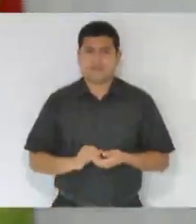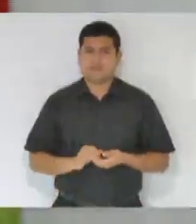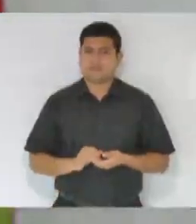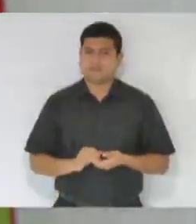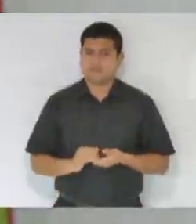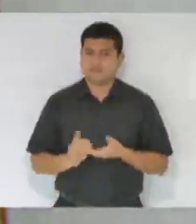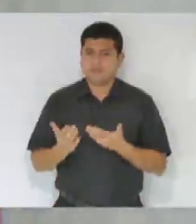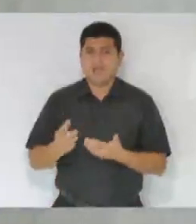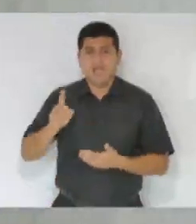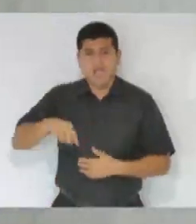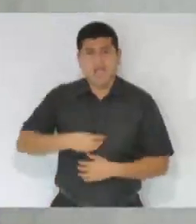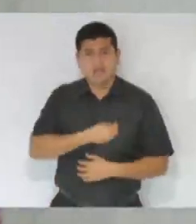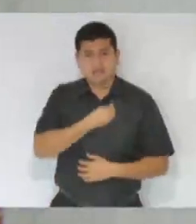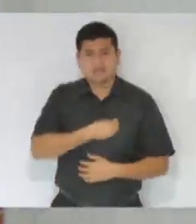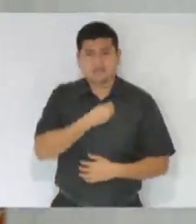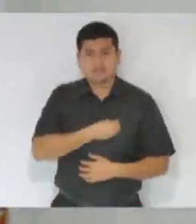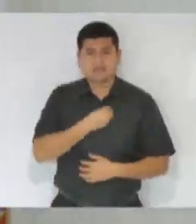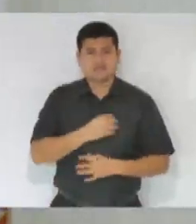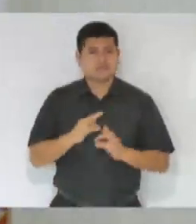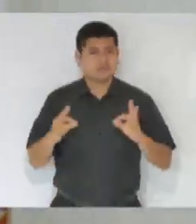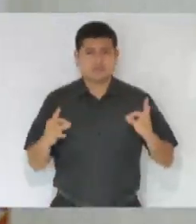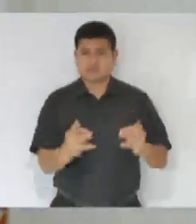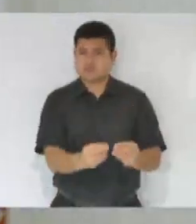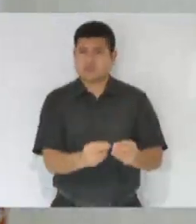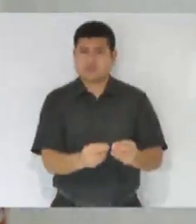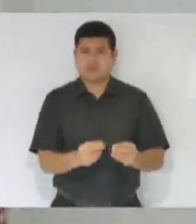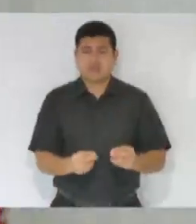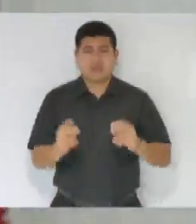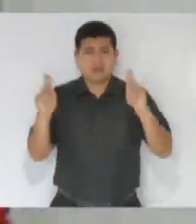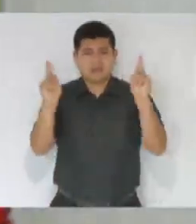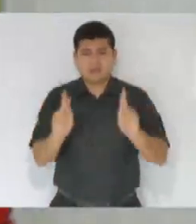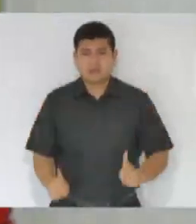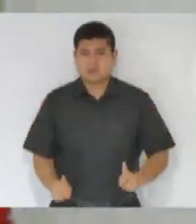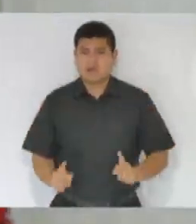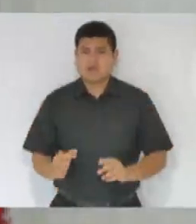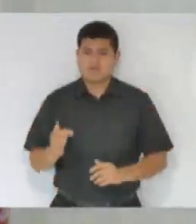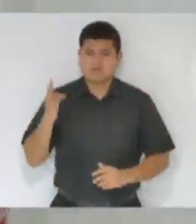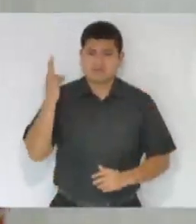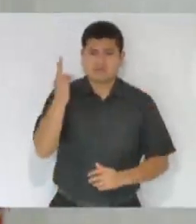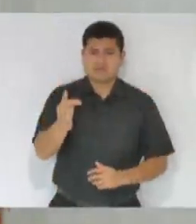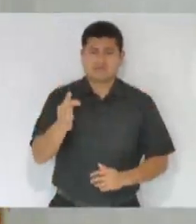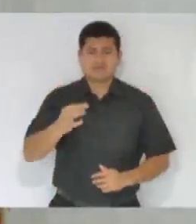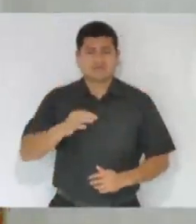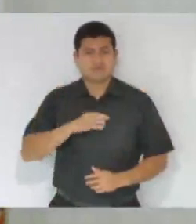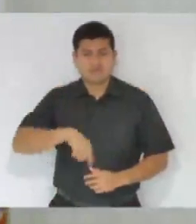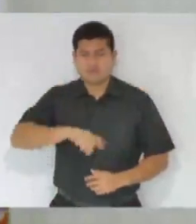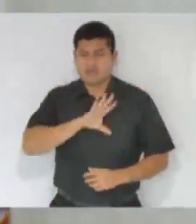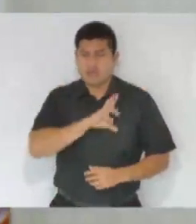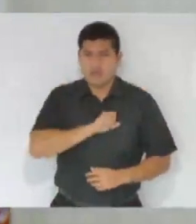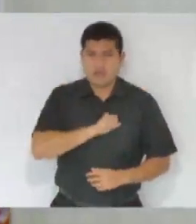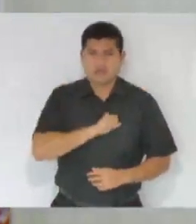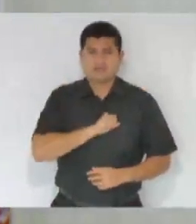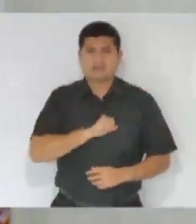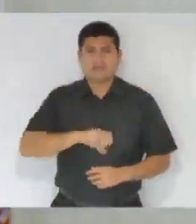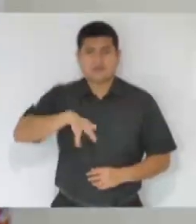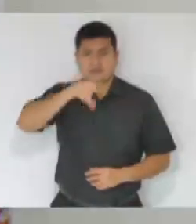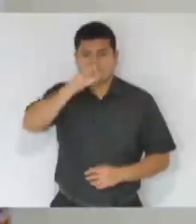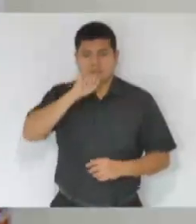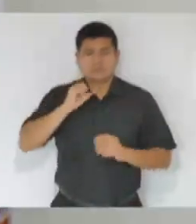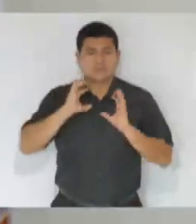de sobrevivência de todos. É pela paz, é pelo futuro daquele que amamos, é pelo ar que